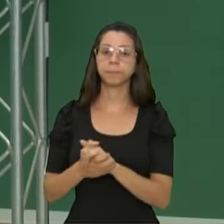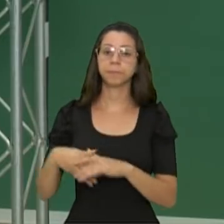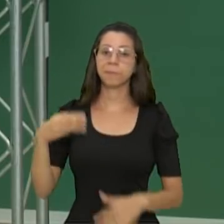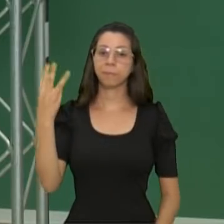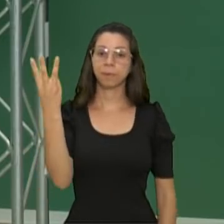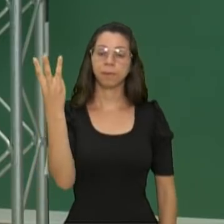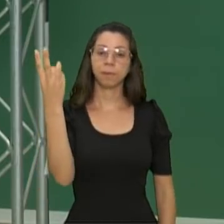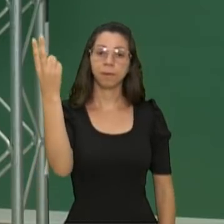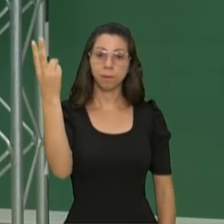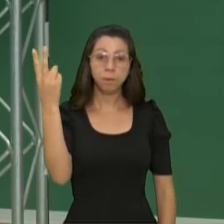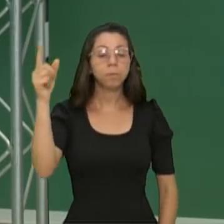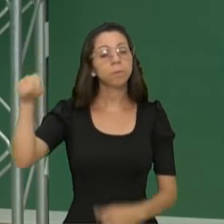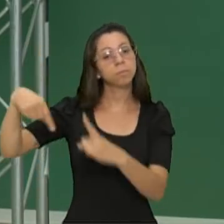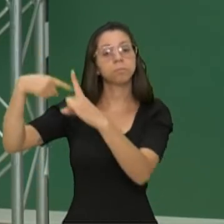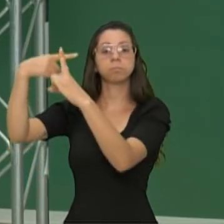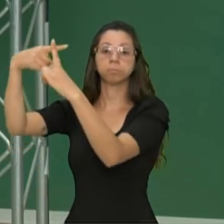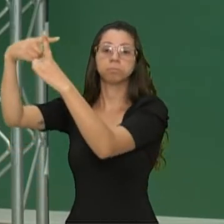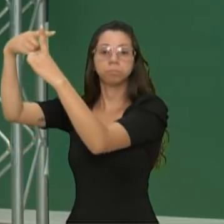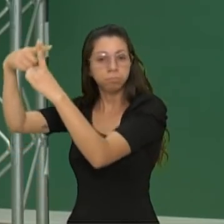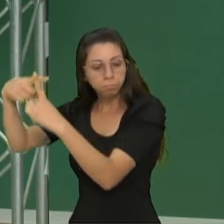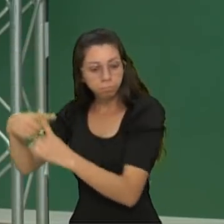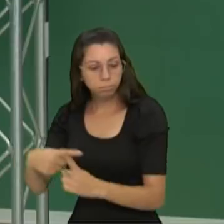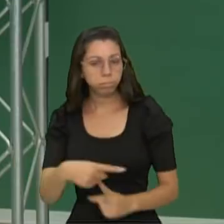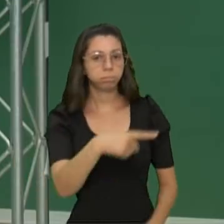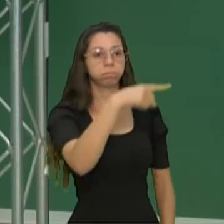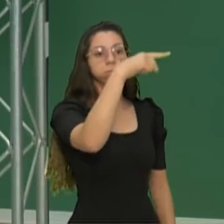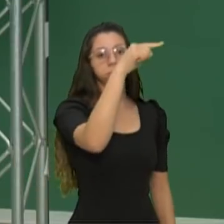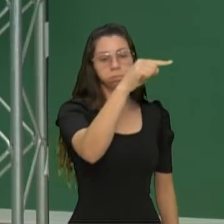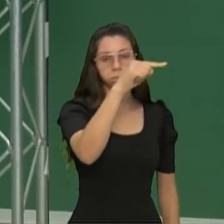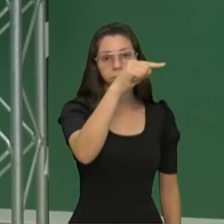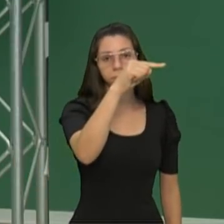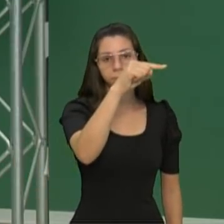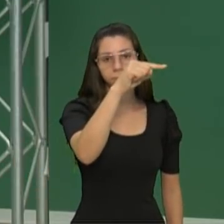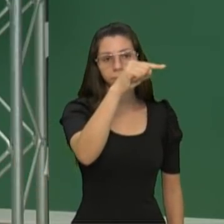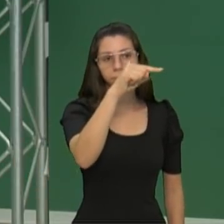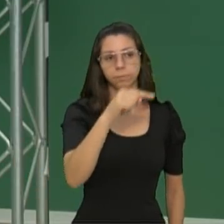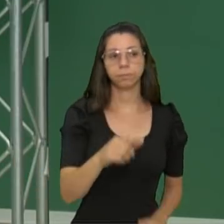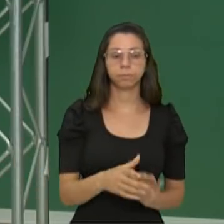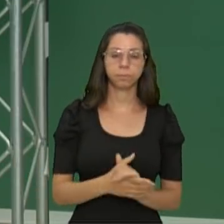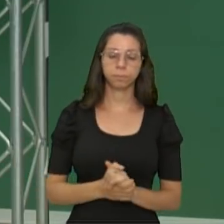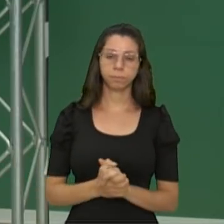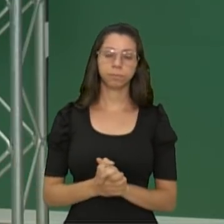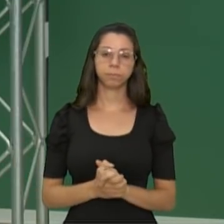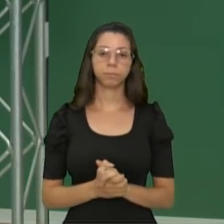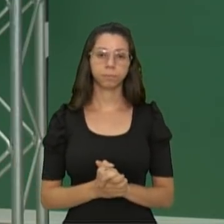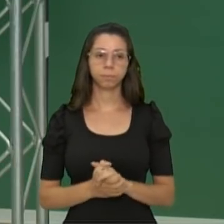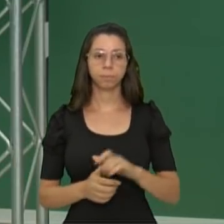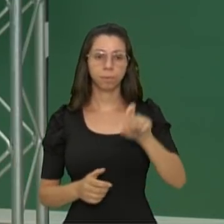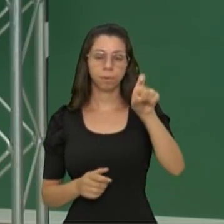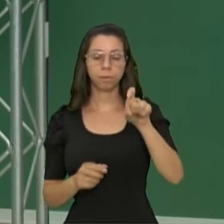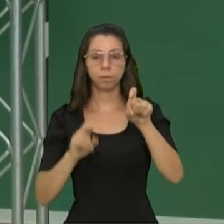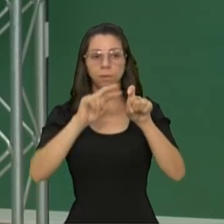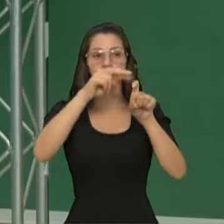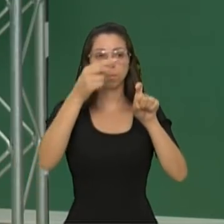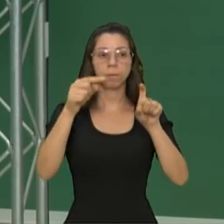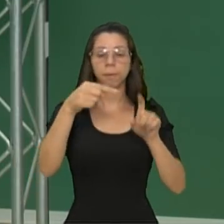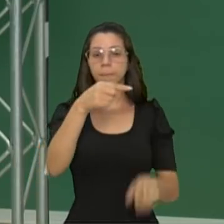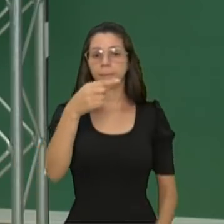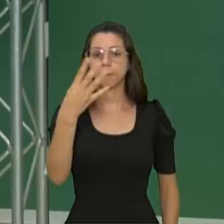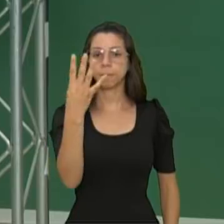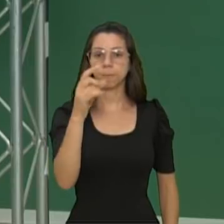32, que está somando também, ele passa subtraindo. x² menos 4x